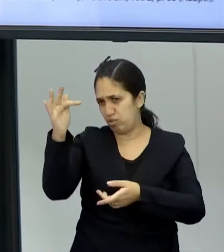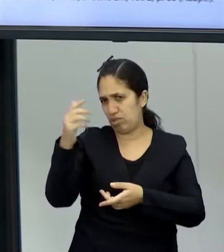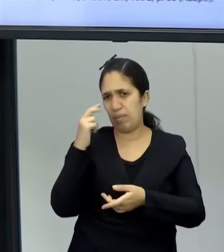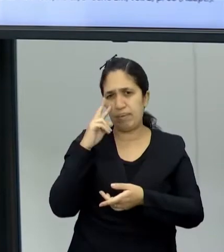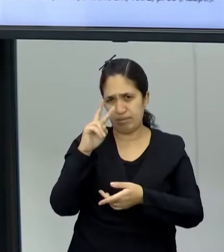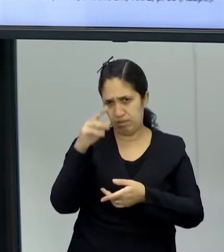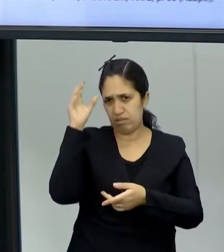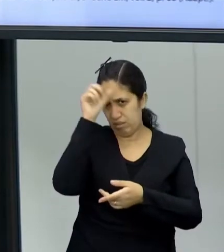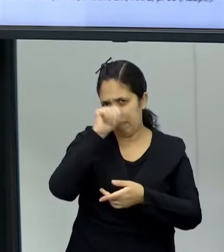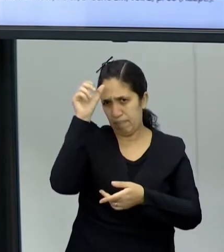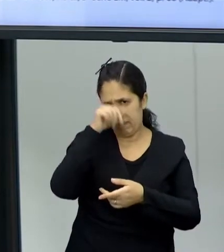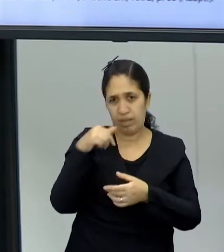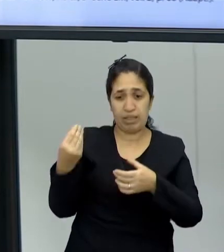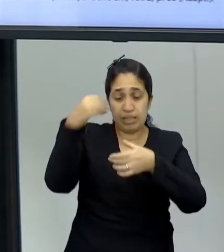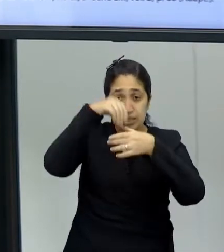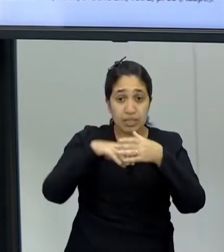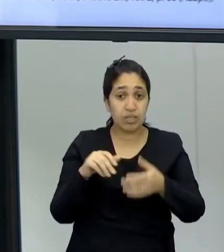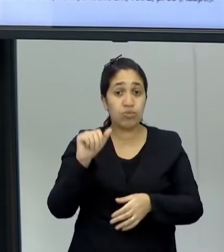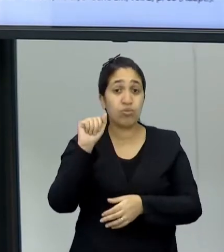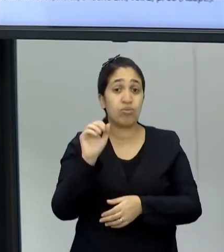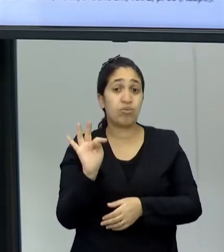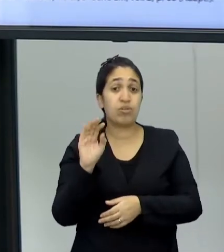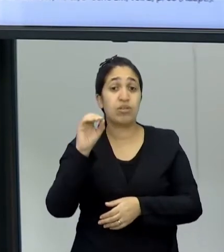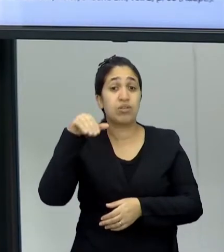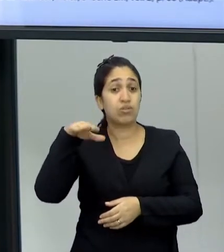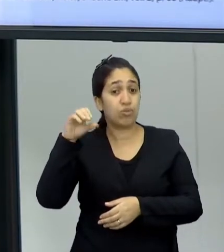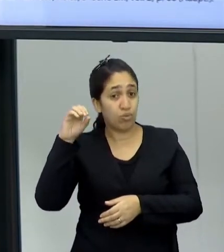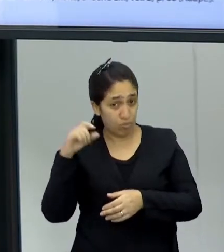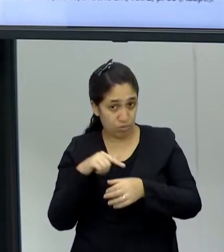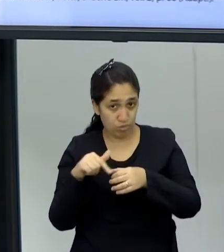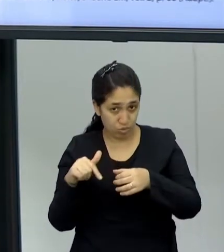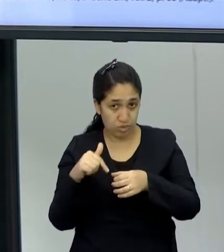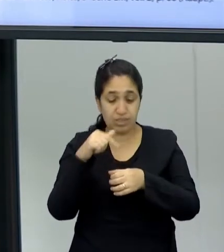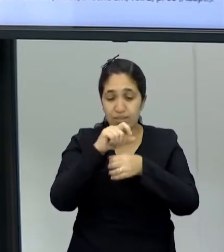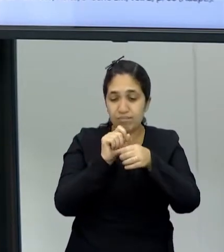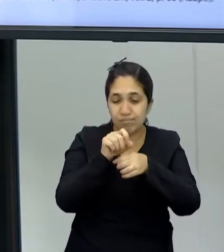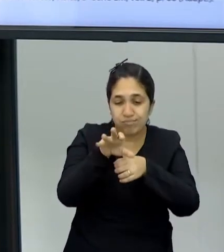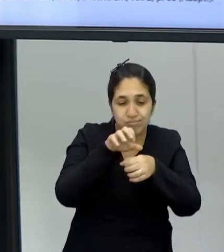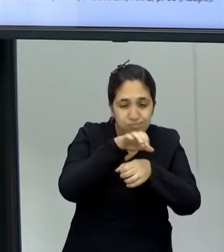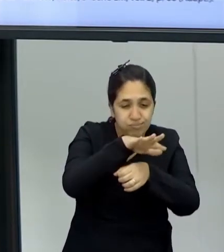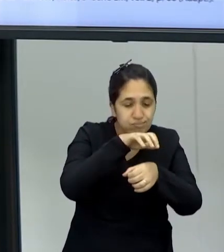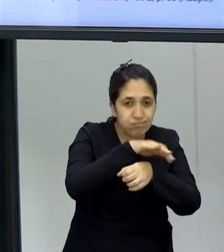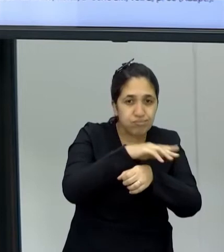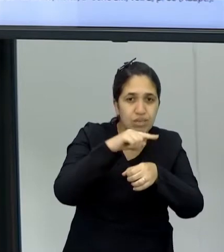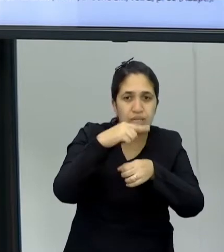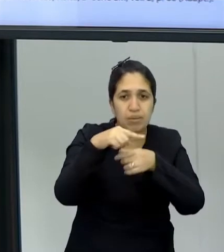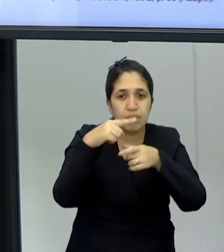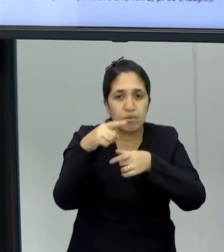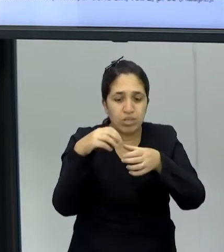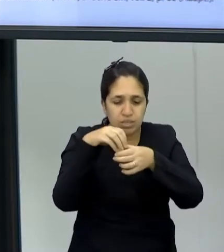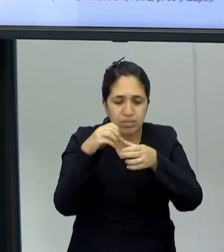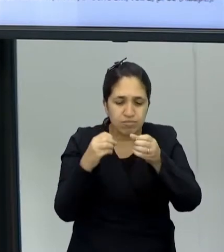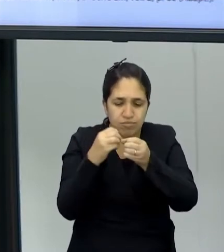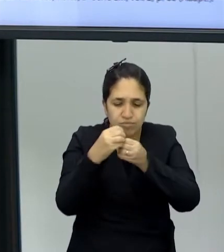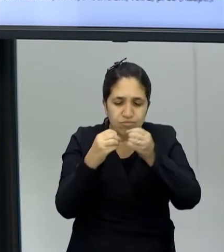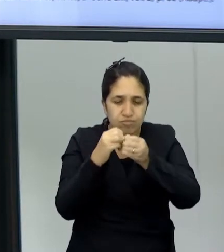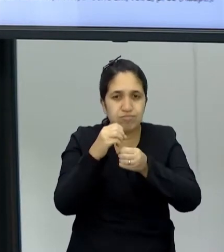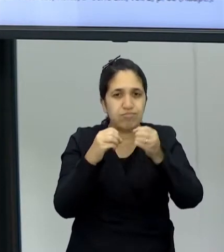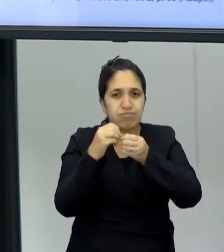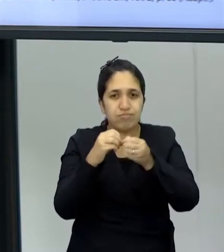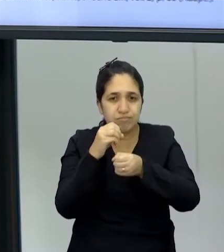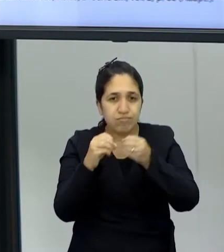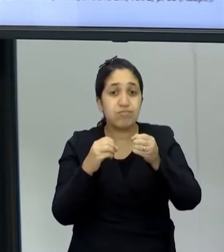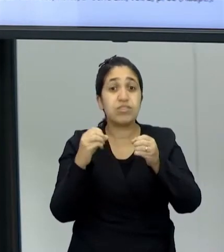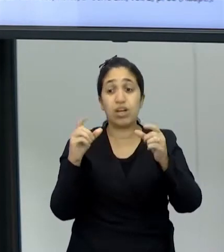são presentes nos átomos, e aí a emissão dessas partículas, elas diminuem a força de interação dessa